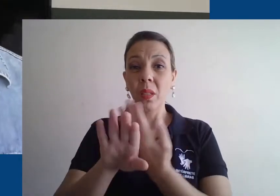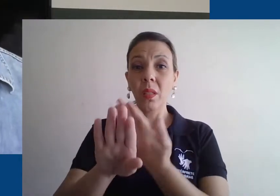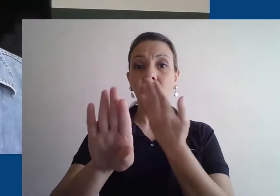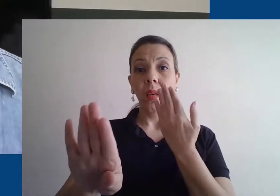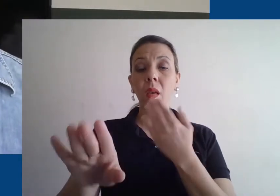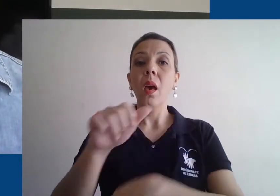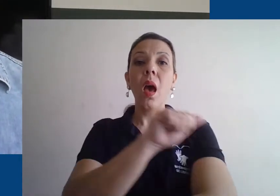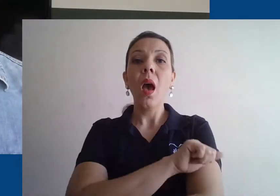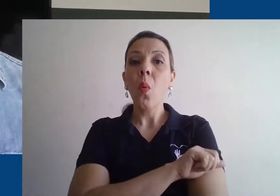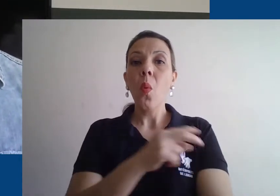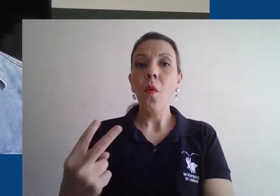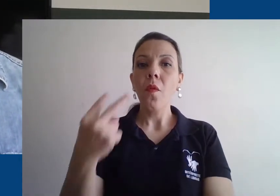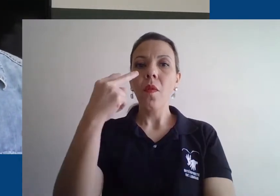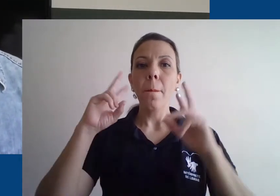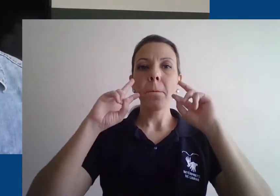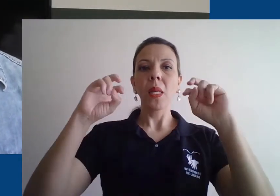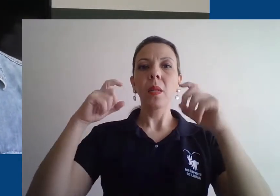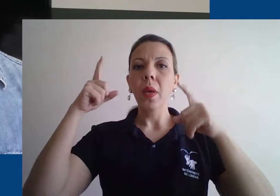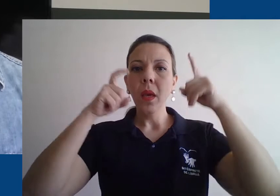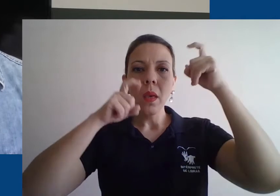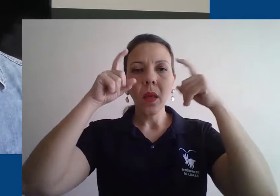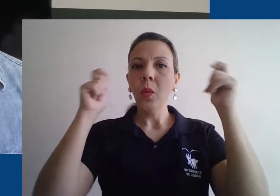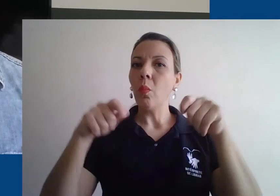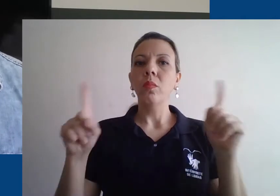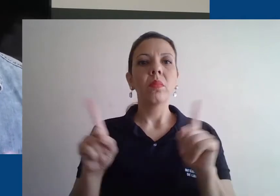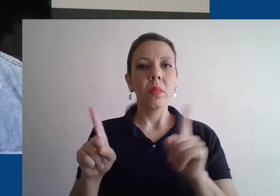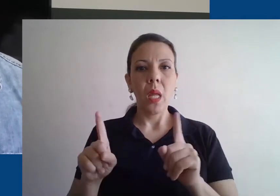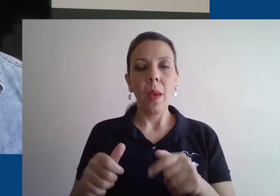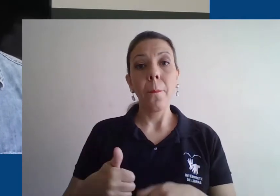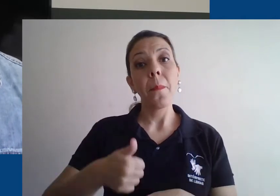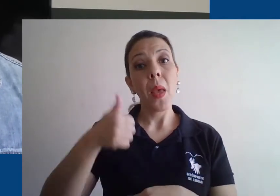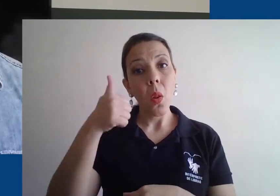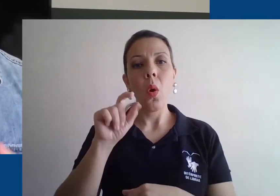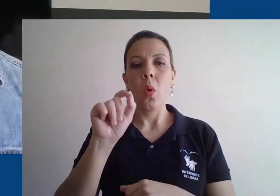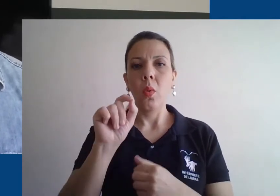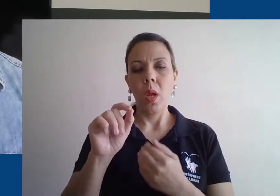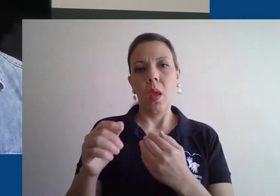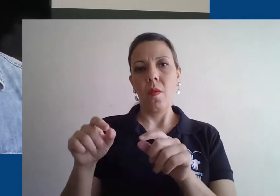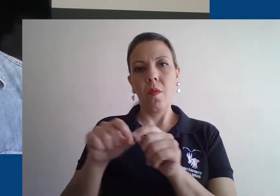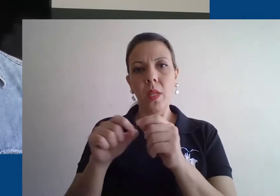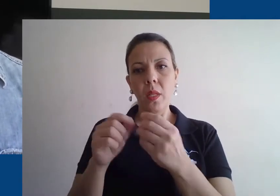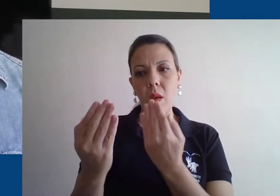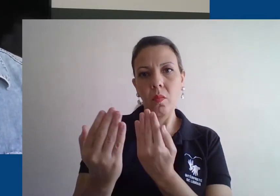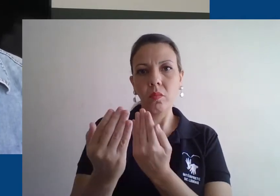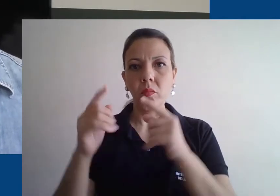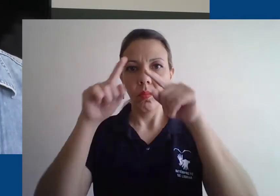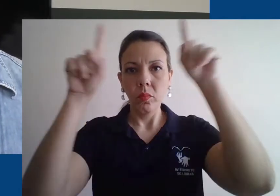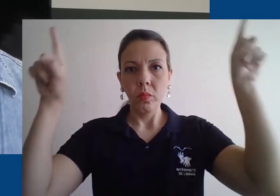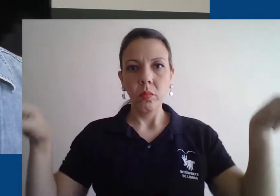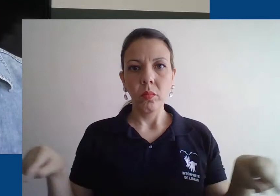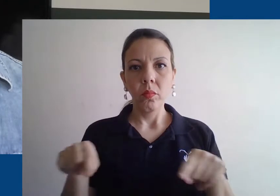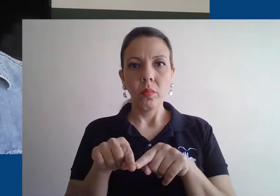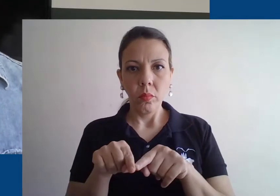consigam entender suas expressões faciais e tudo mais. Então a gente quer ter acesso a essas expressões faciais, mas também não precisa